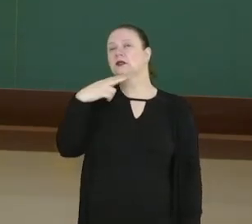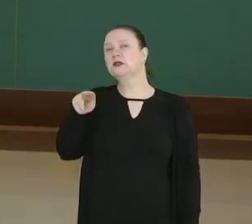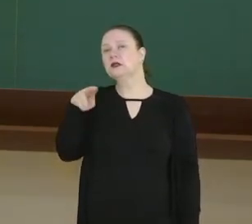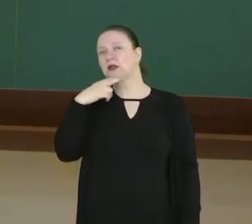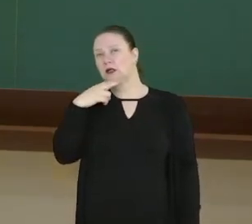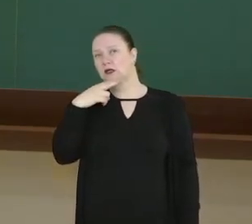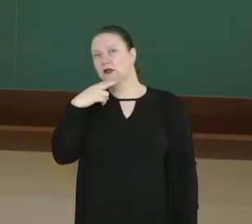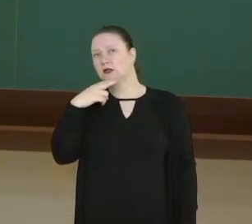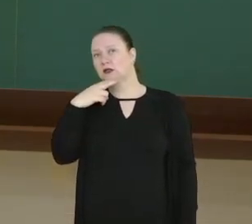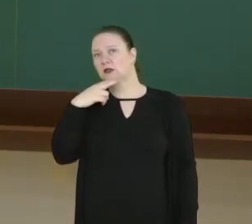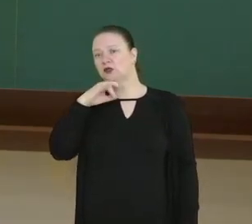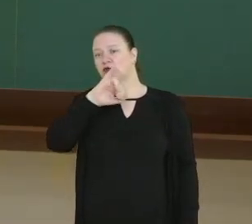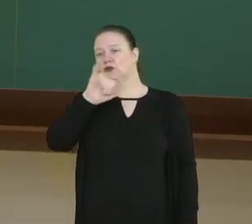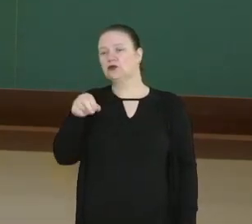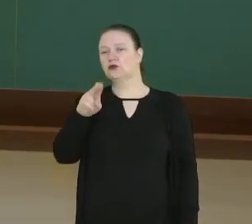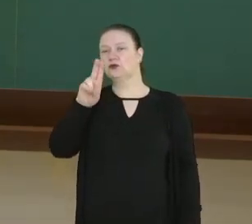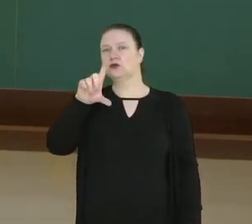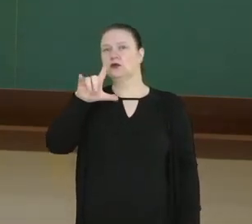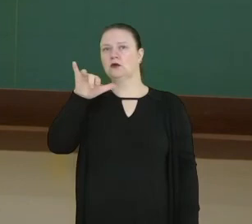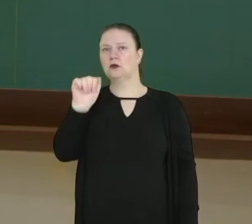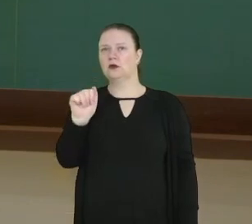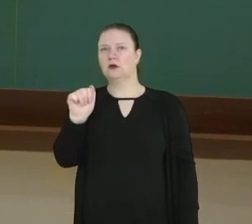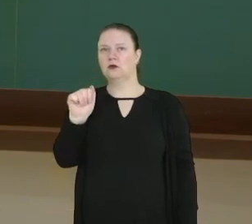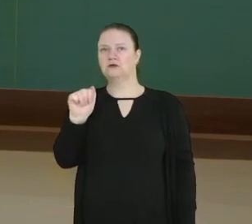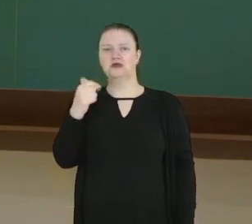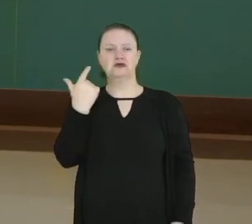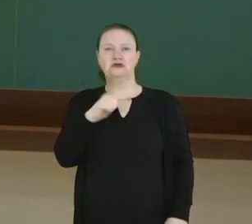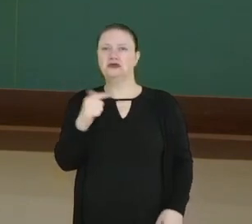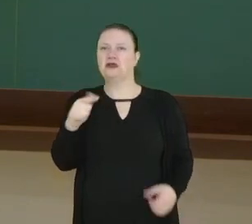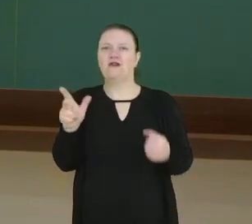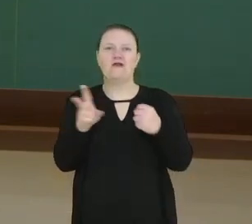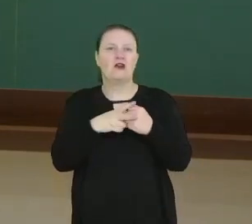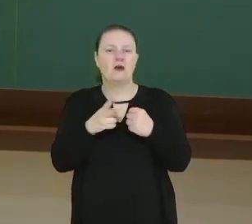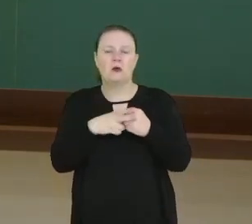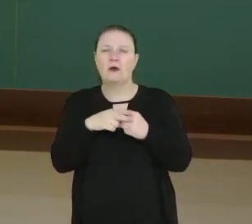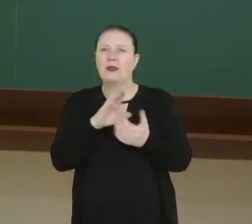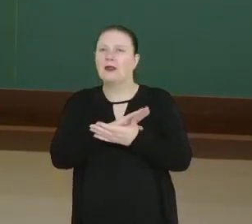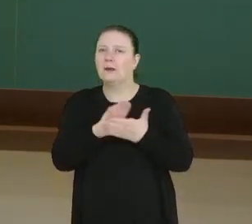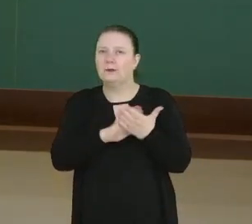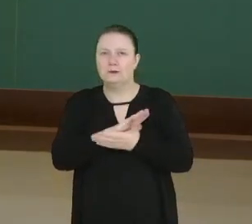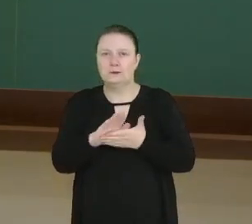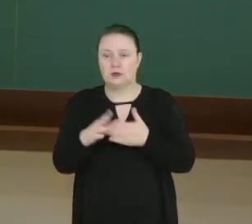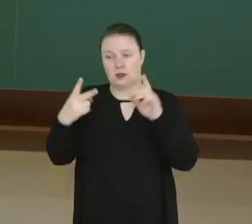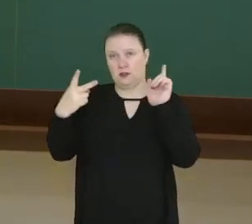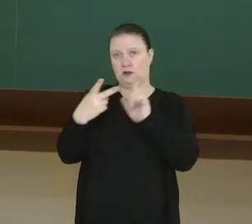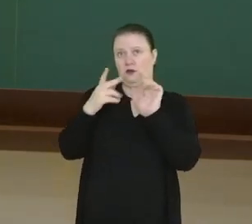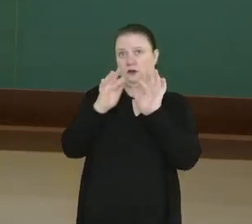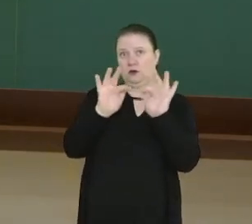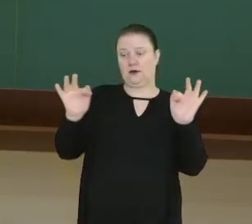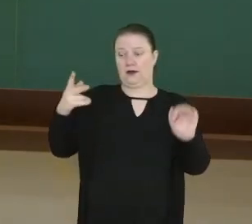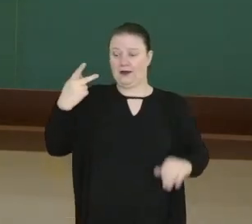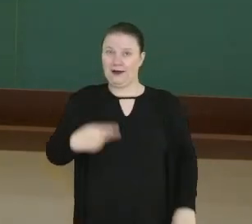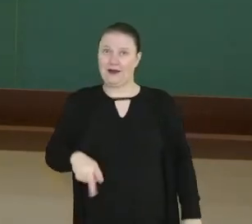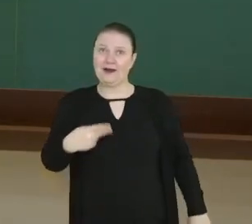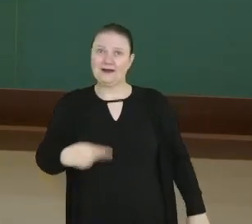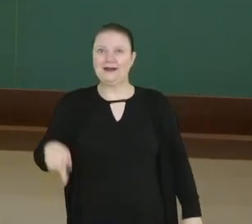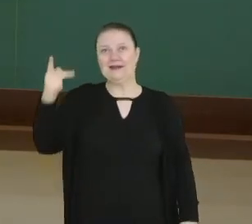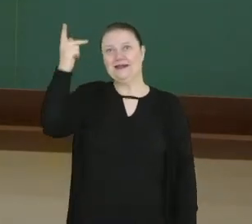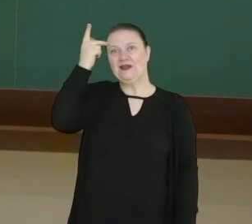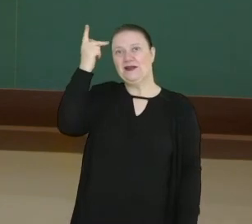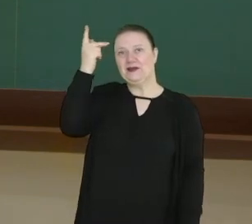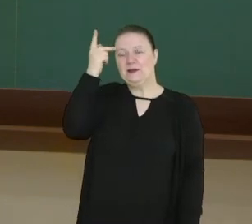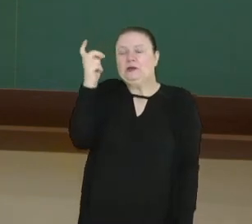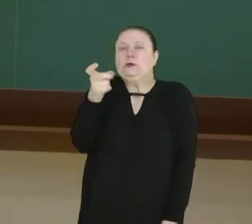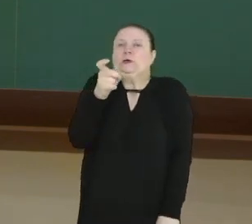Branca. Então, aqui eu tenho uma frase nominal, porque é uma frase que não tem verbo. Já a outra frase, aqui em São Paulo faz frio. Aqui eu